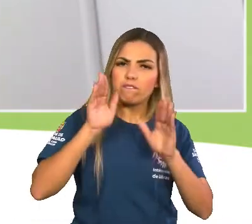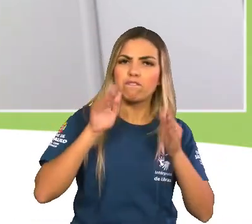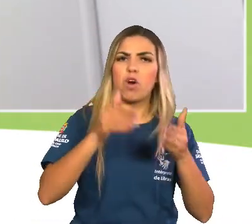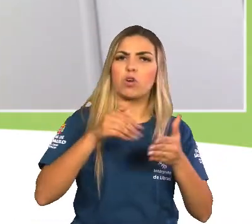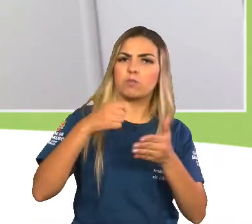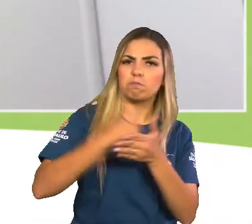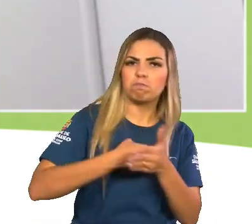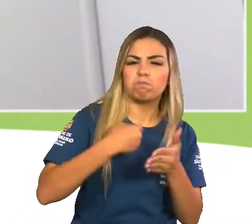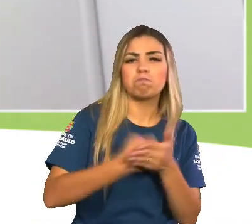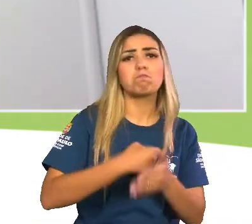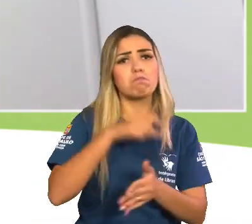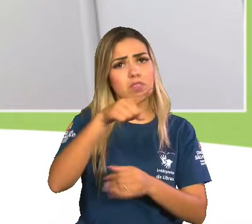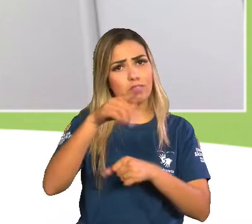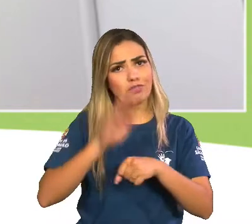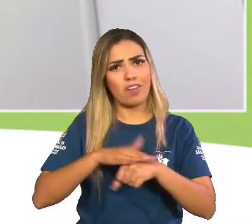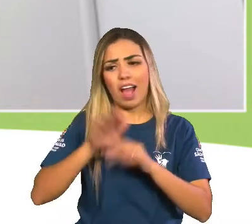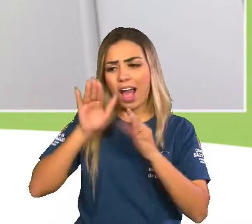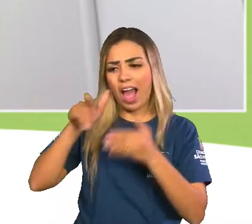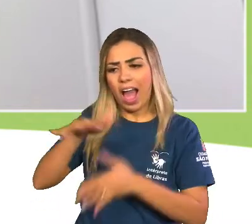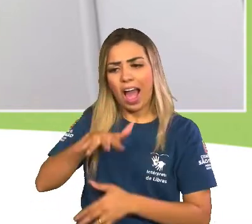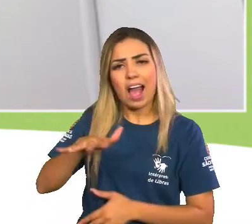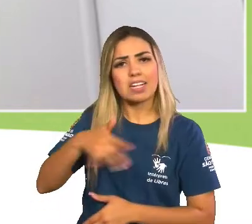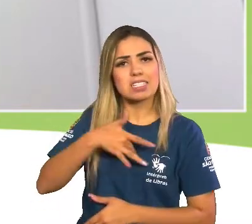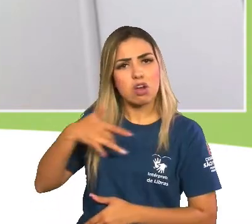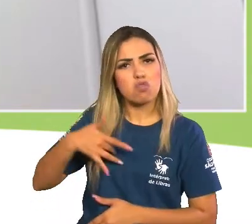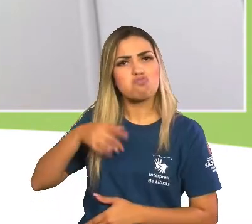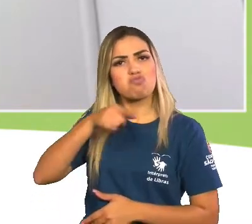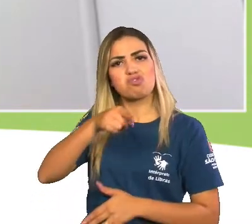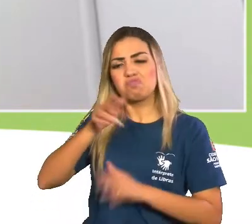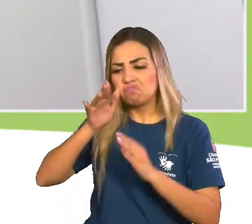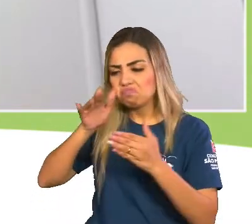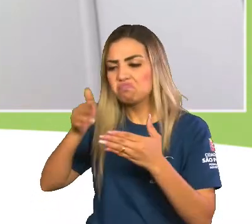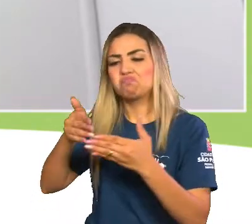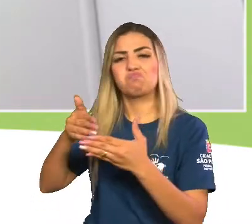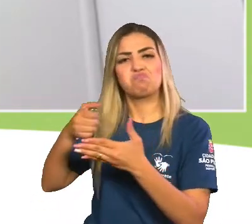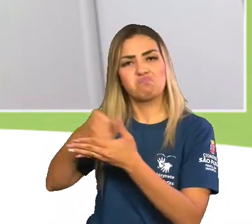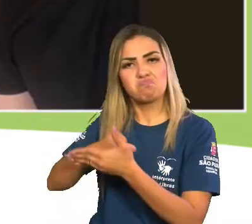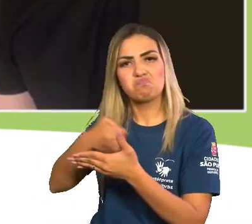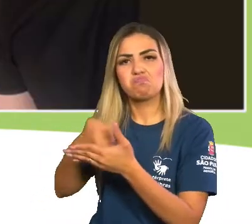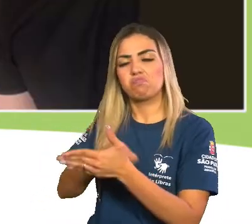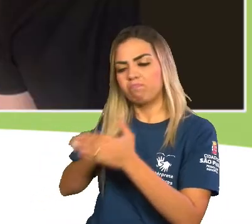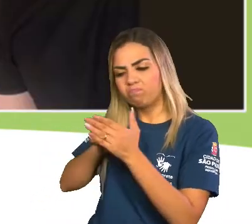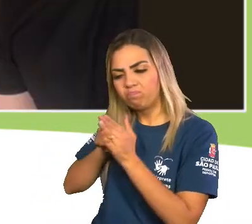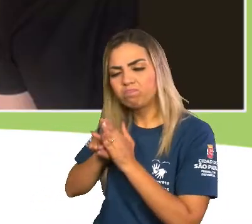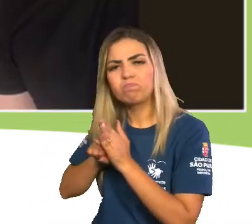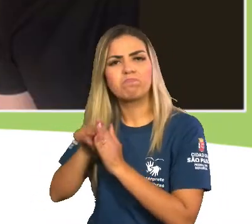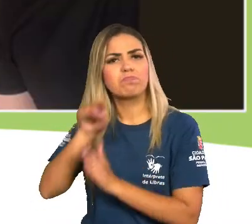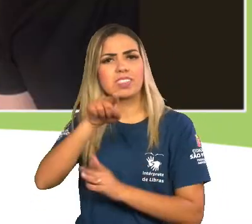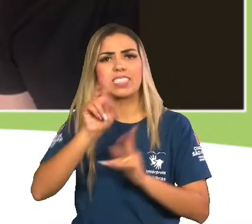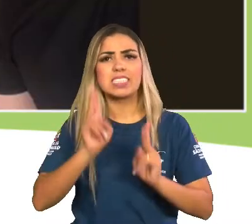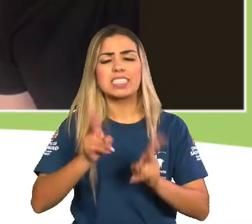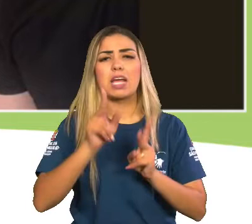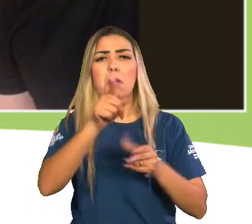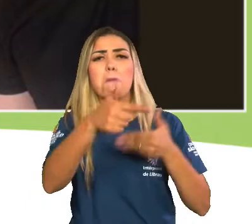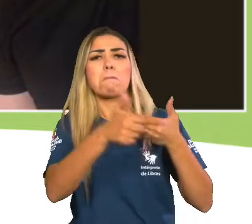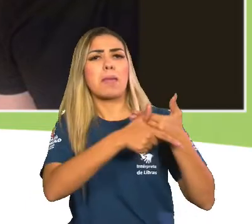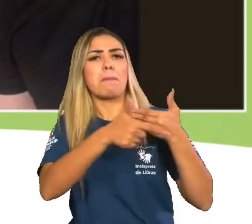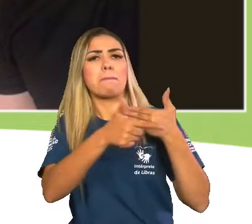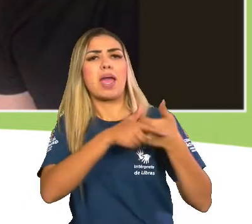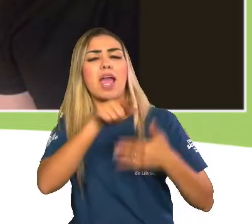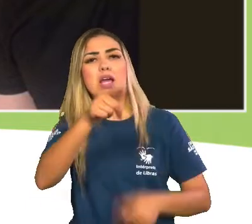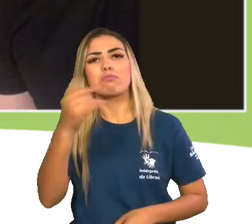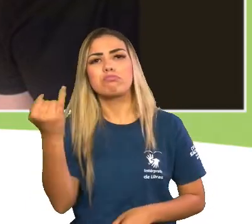de saúde. E para mim ele sempre teve esse papel tão importante, né, como pessoa, como ser humano, como irmão, como família,